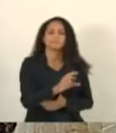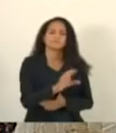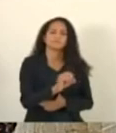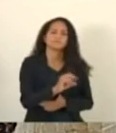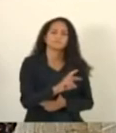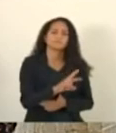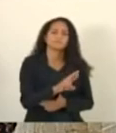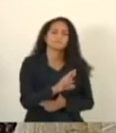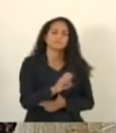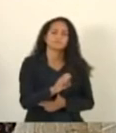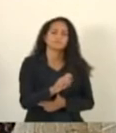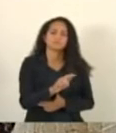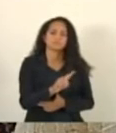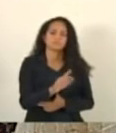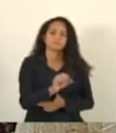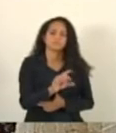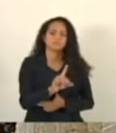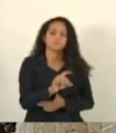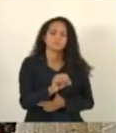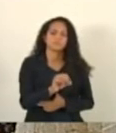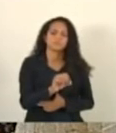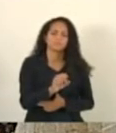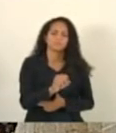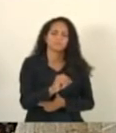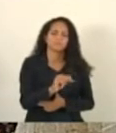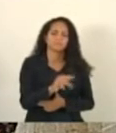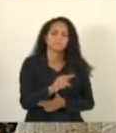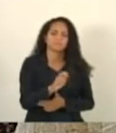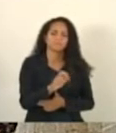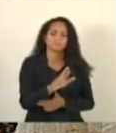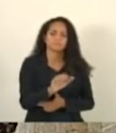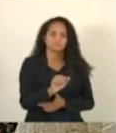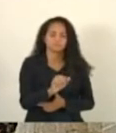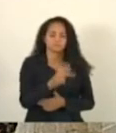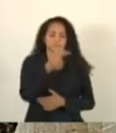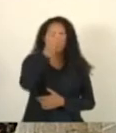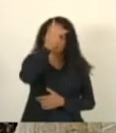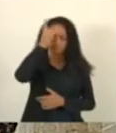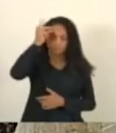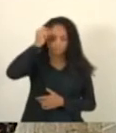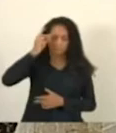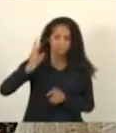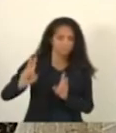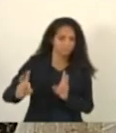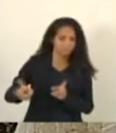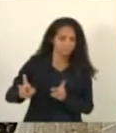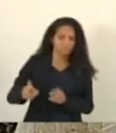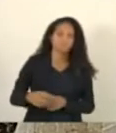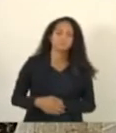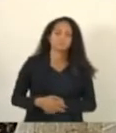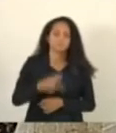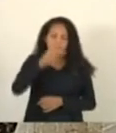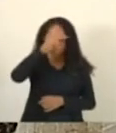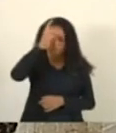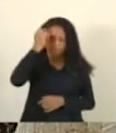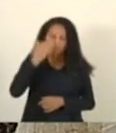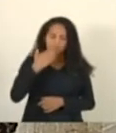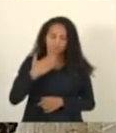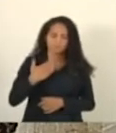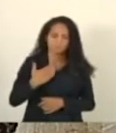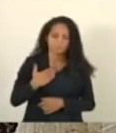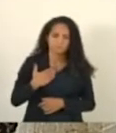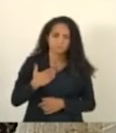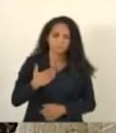do Siqueira. Para a Prefeitura de Iuna, a pedido do prefeito Romário, estou repassando